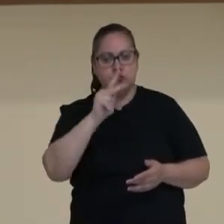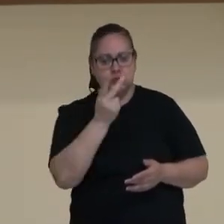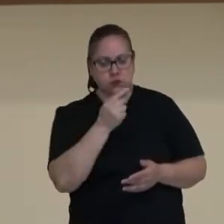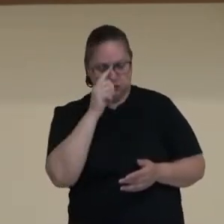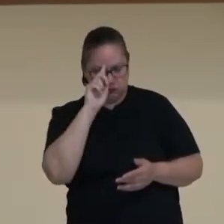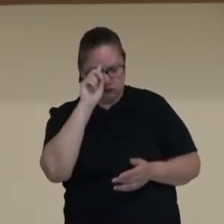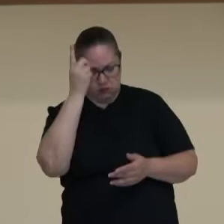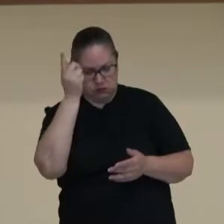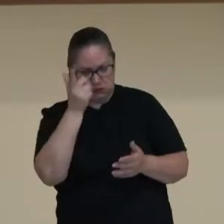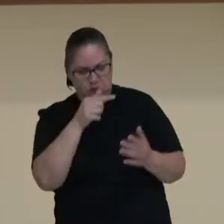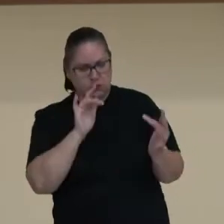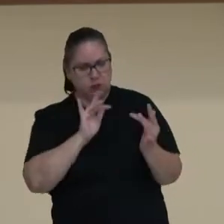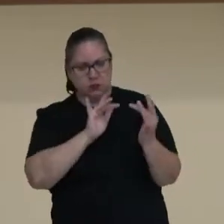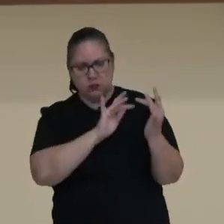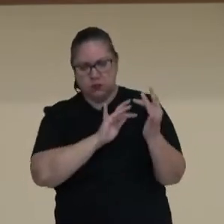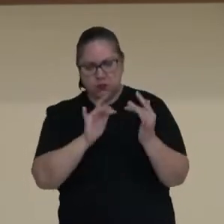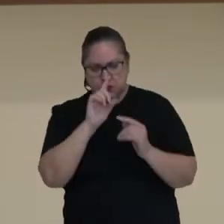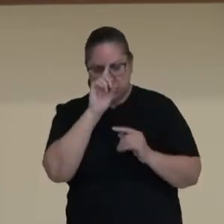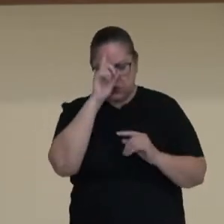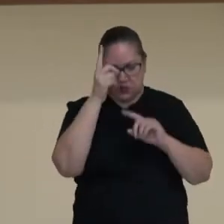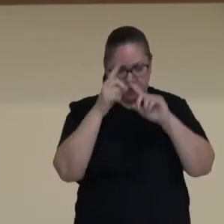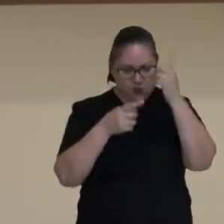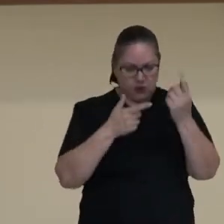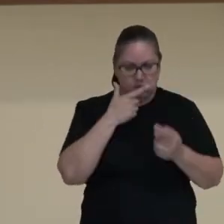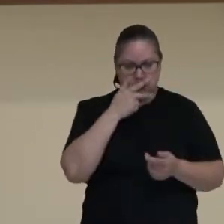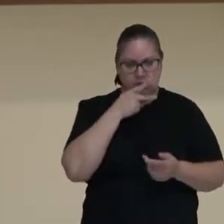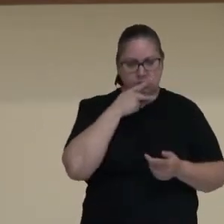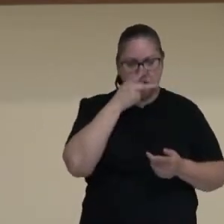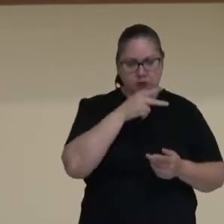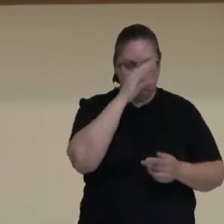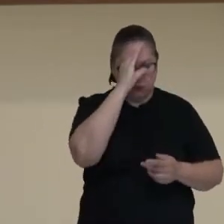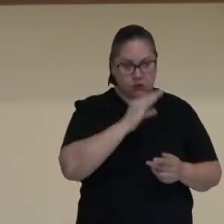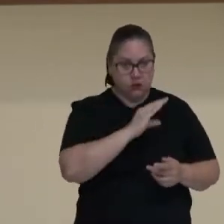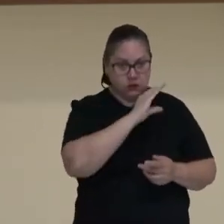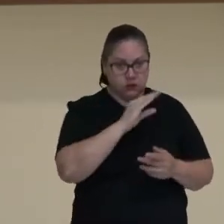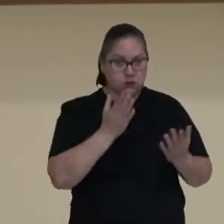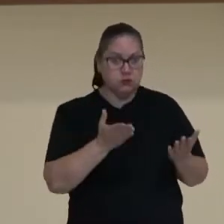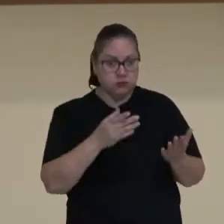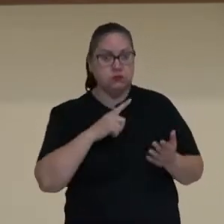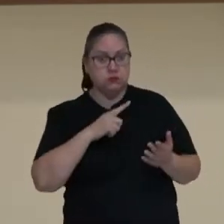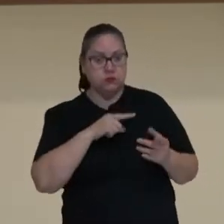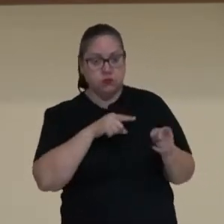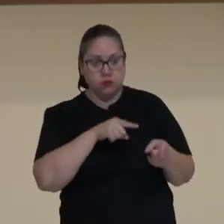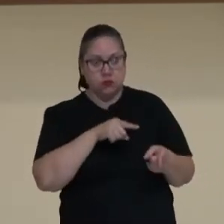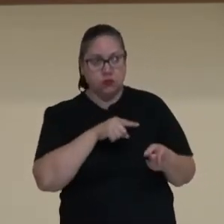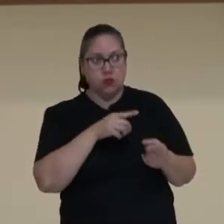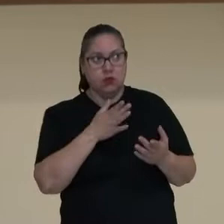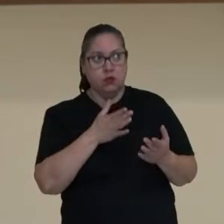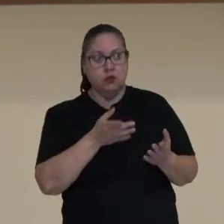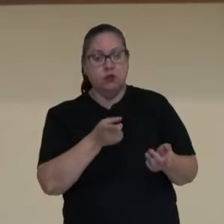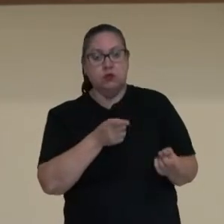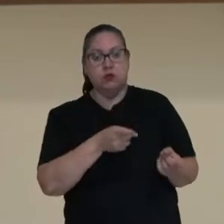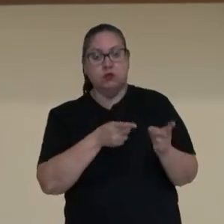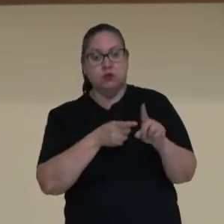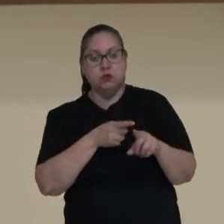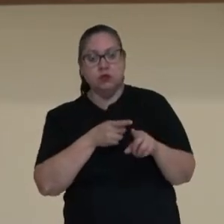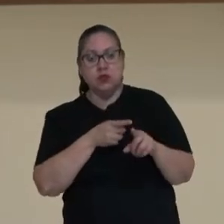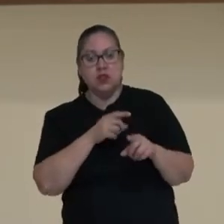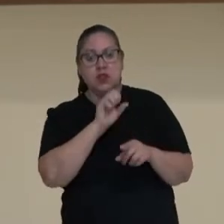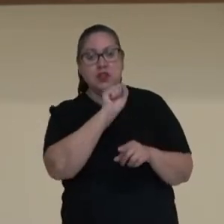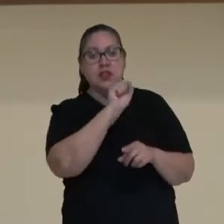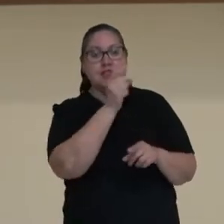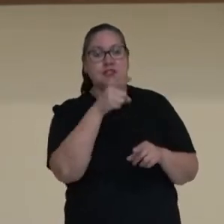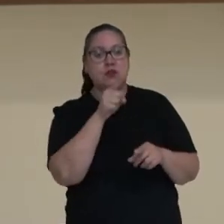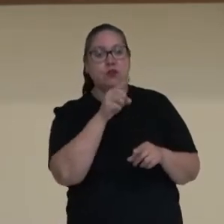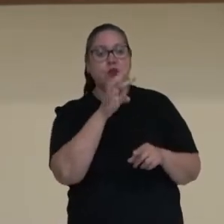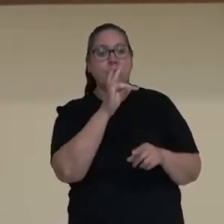em associar algumas ideias do Platão com o cristianismo. E a gente tinha depois o São Tomás de